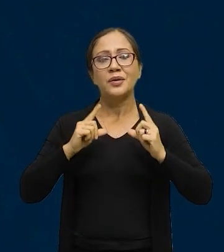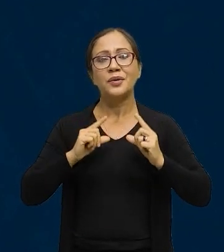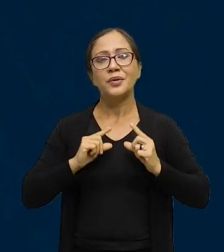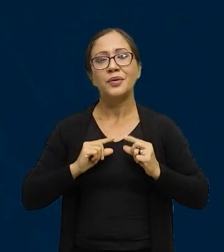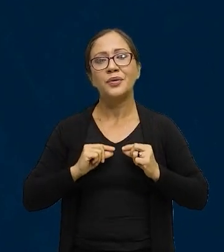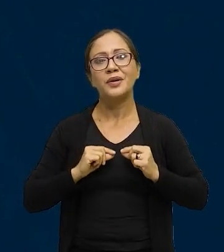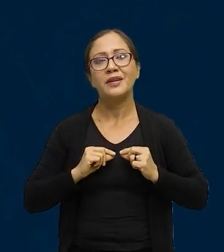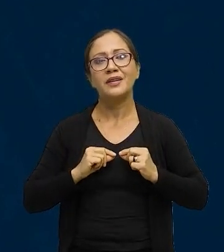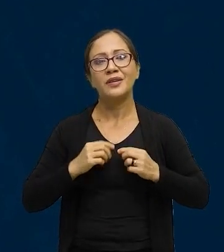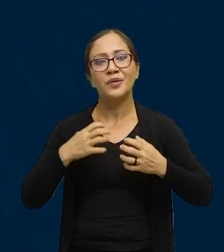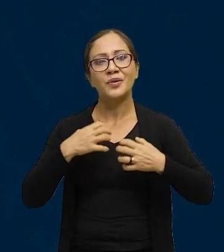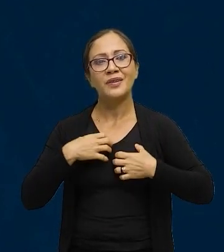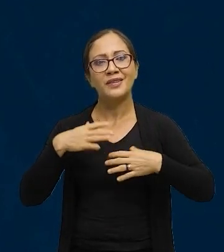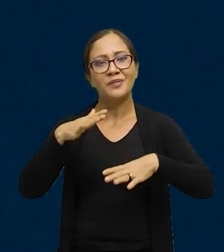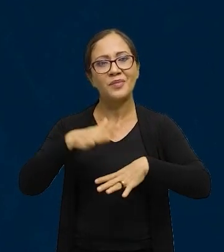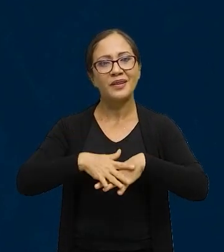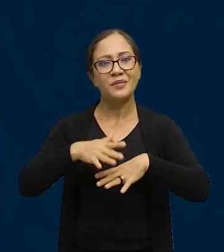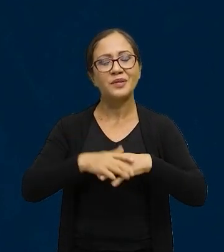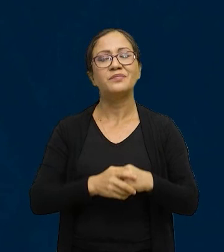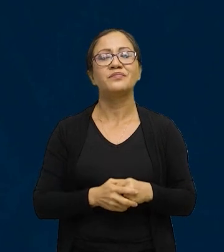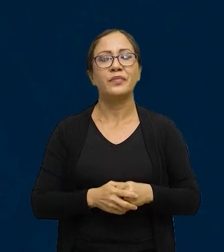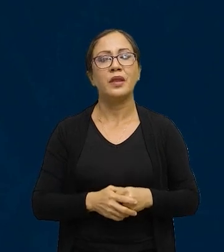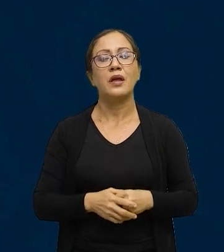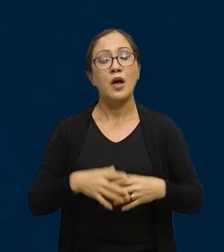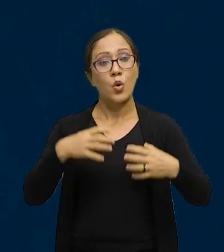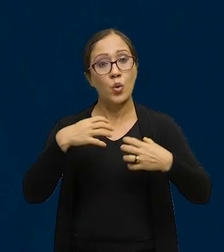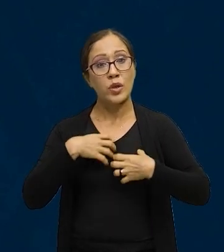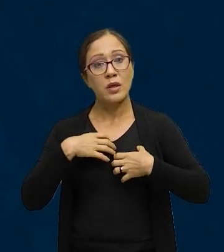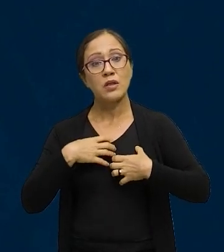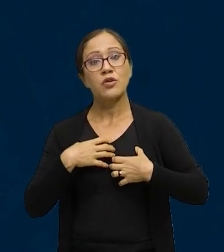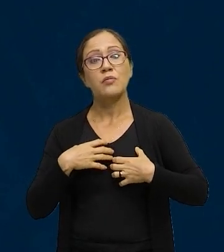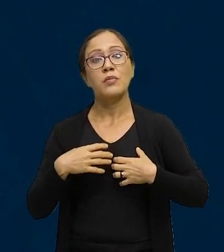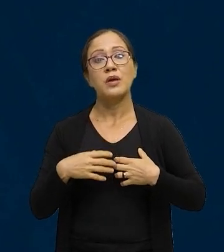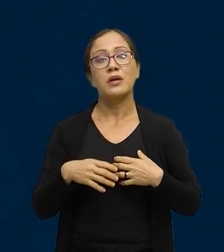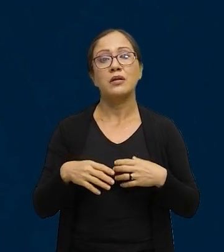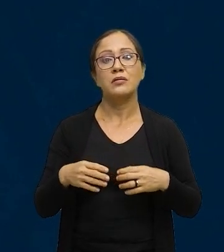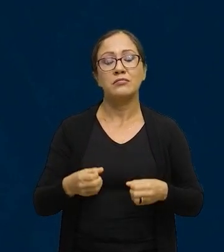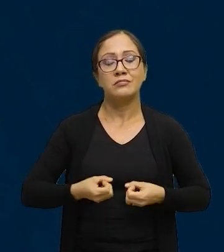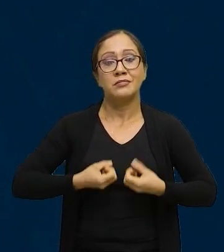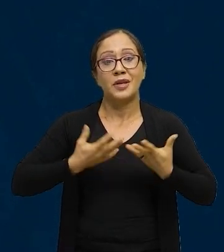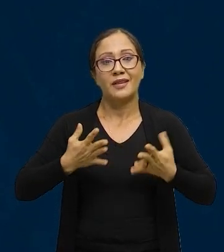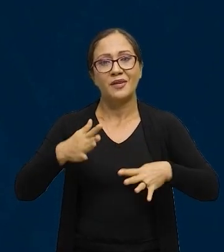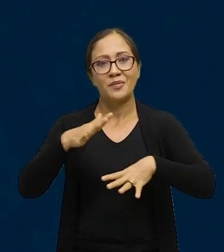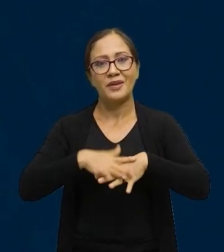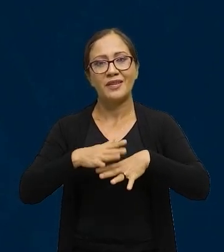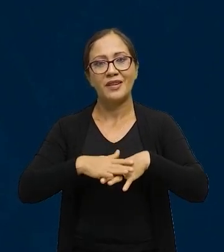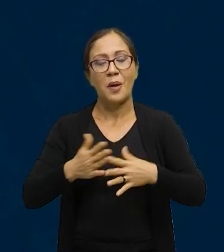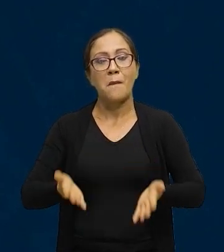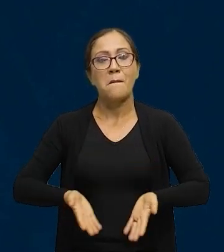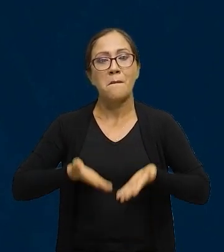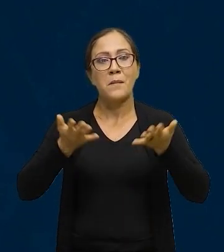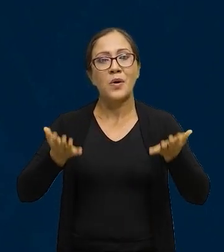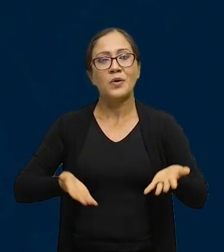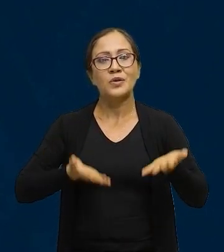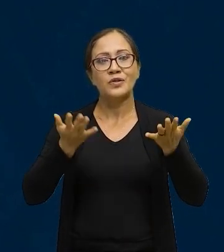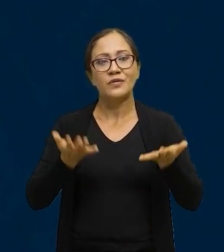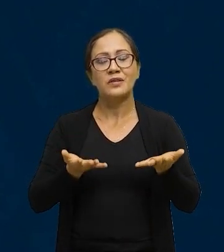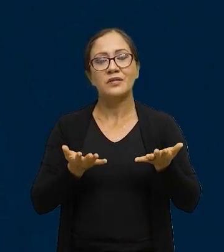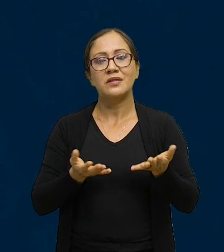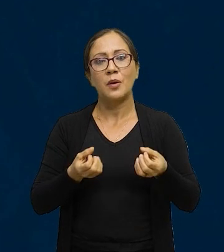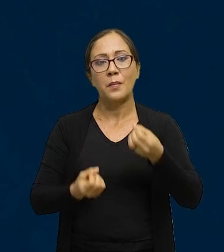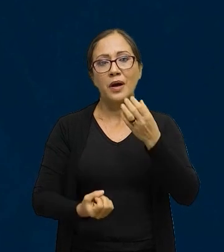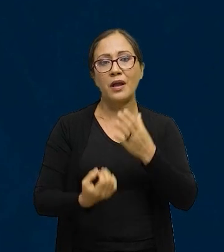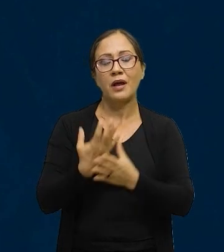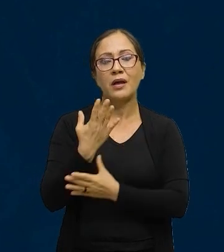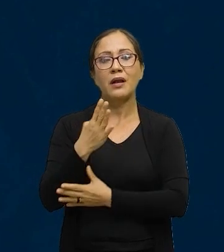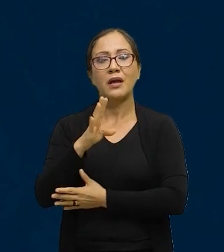O sentimento despertado pela matemática serve como motivação para o blues. Então,